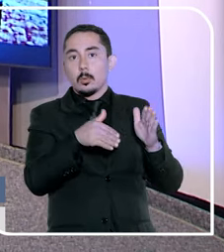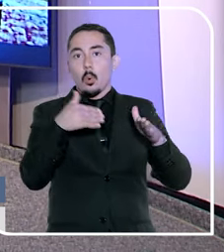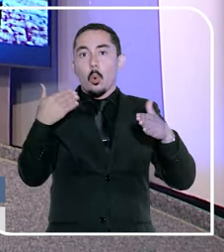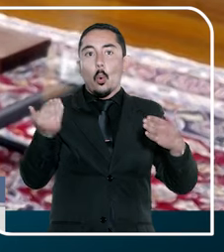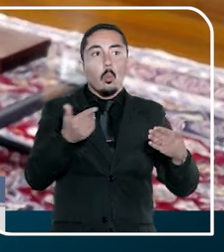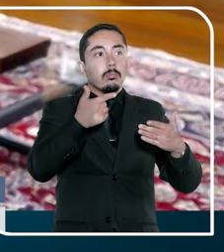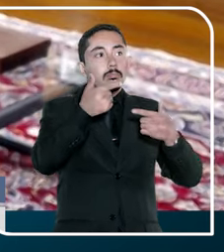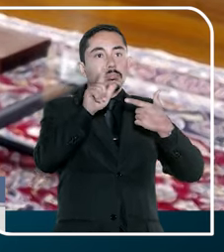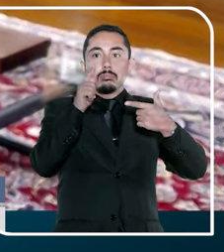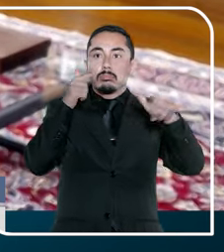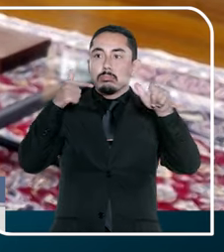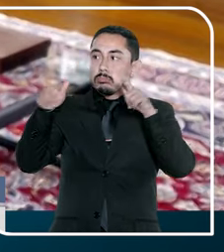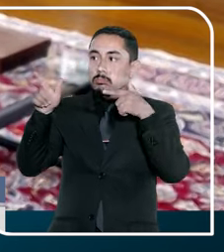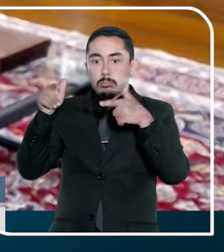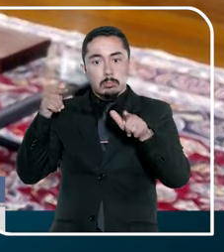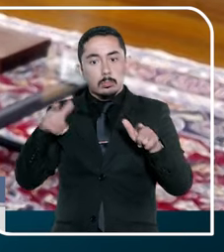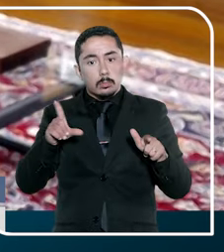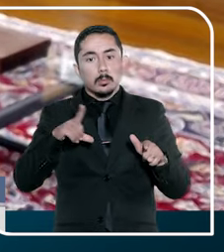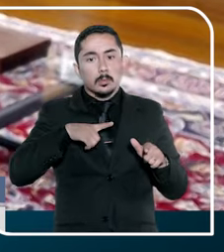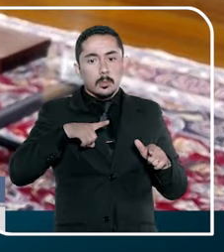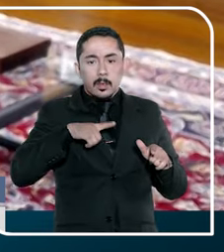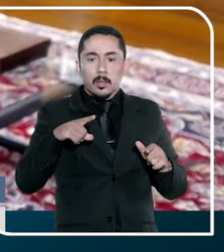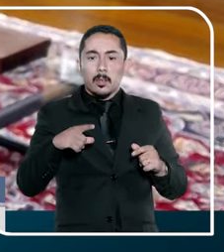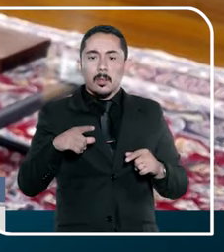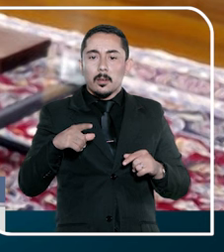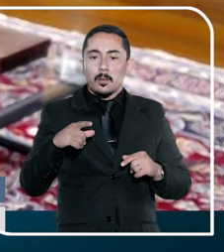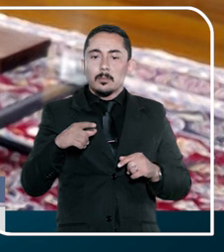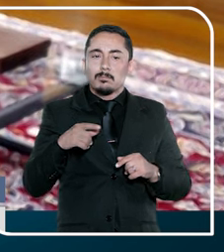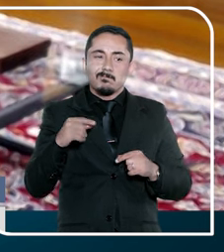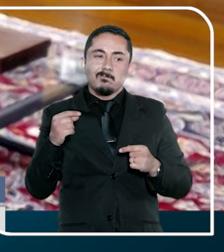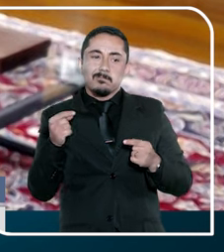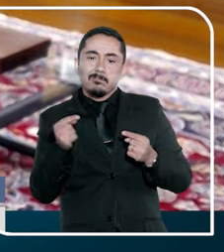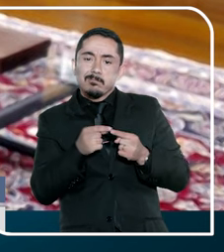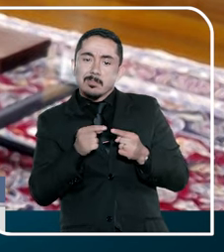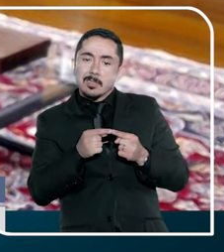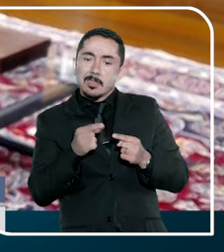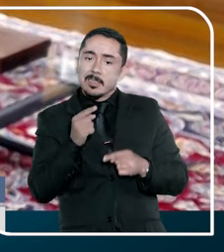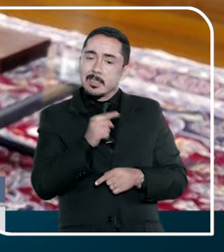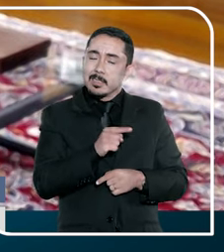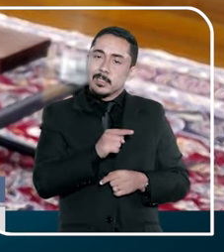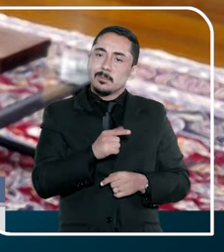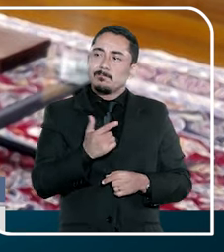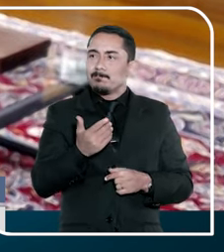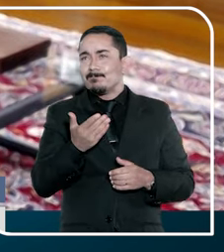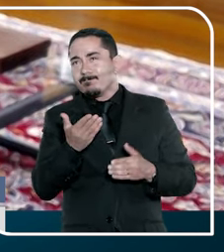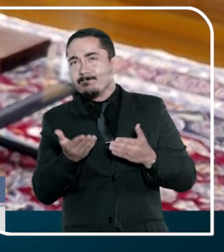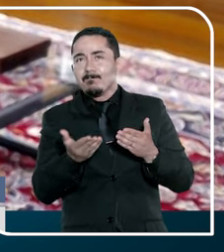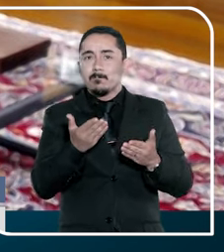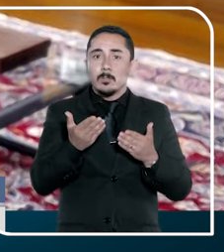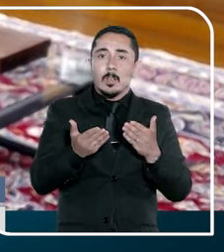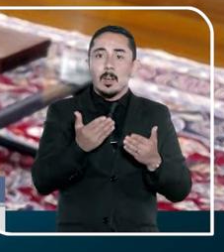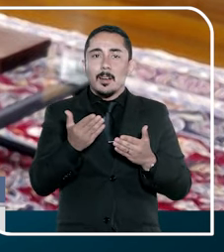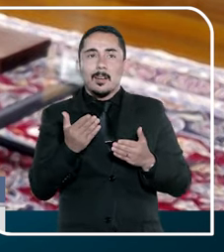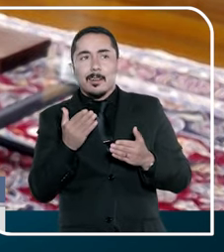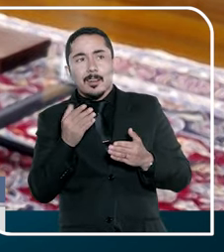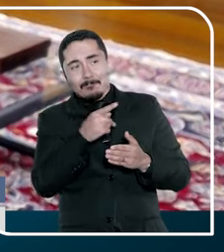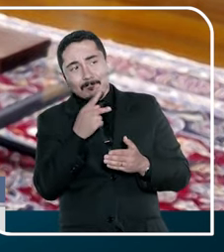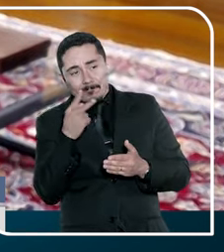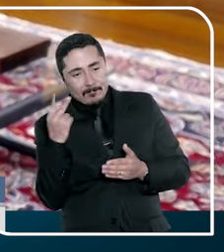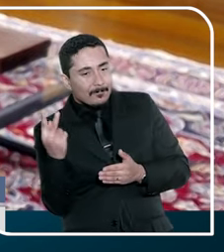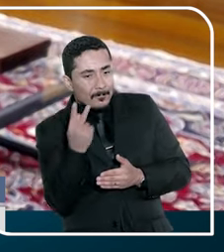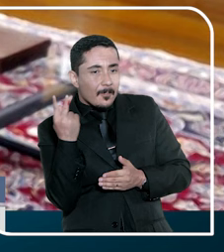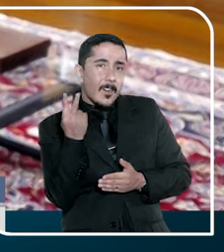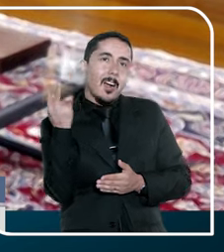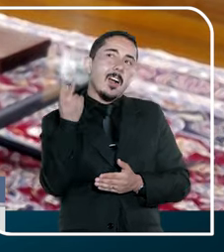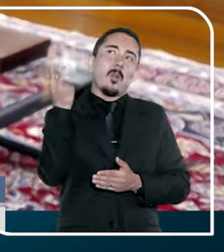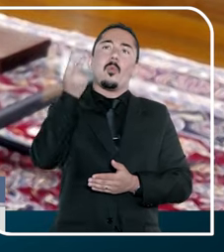esteja num numa uma quantidade de valor econômico que já